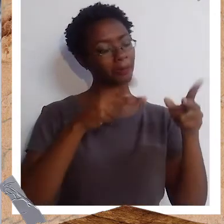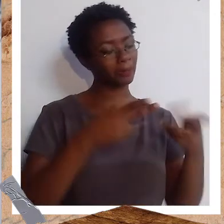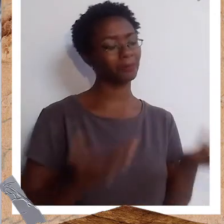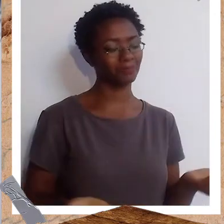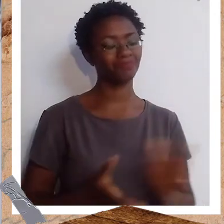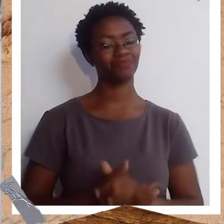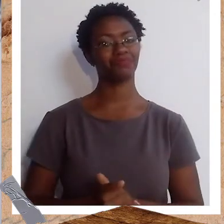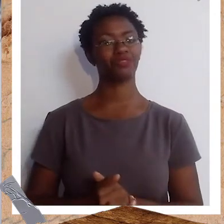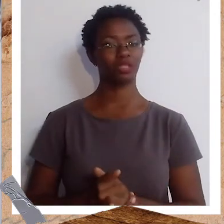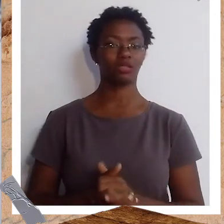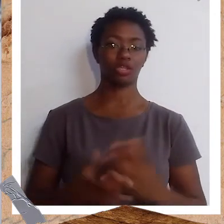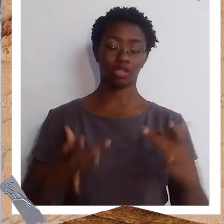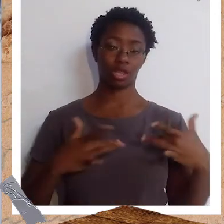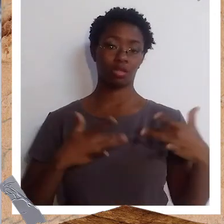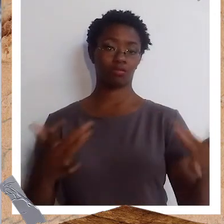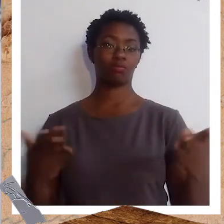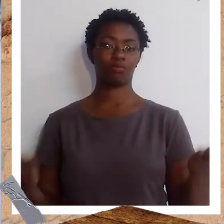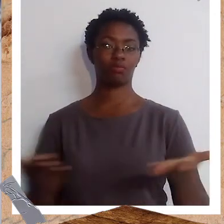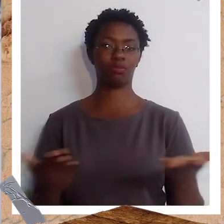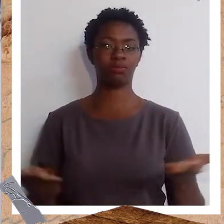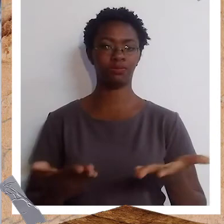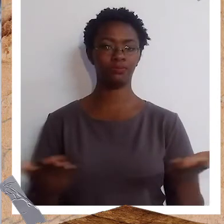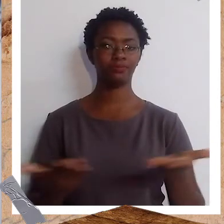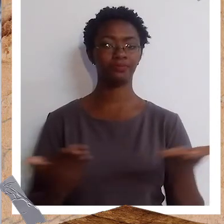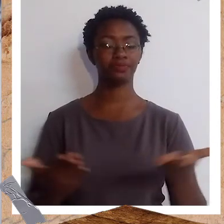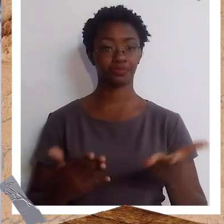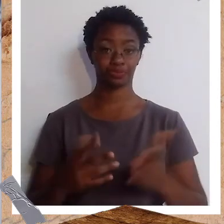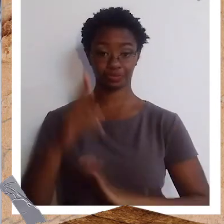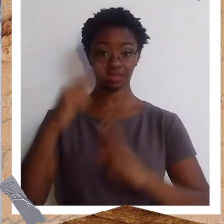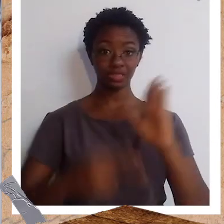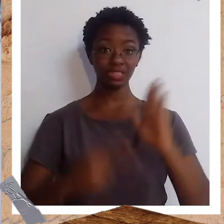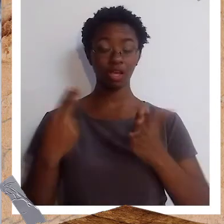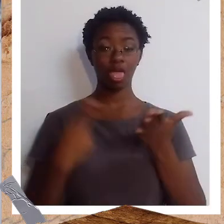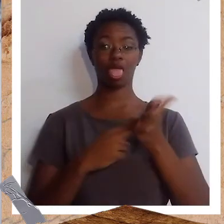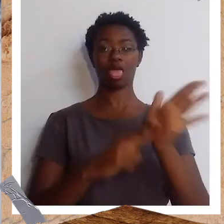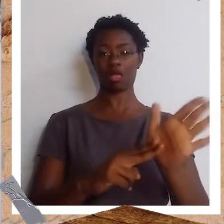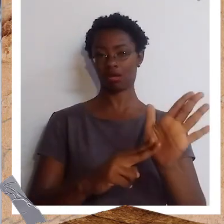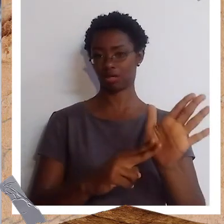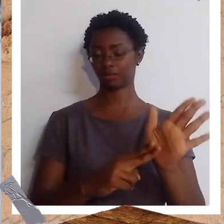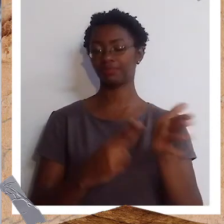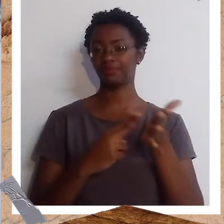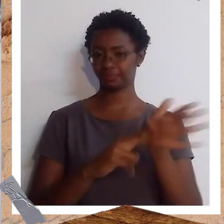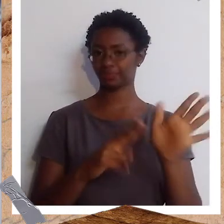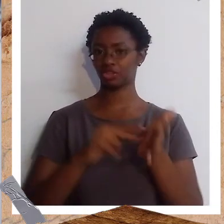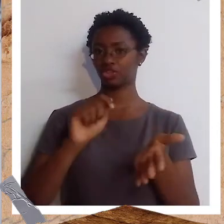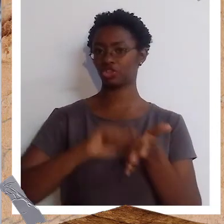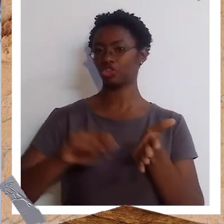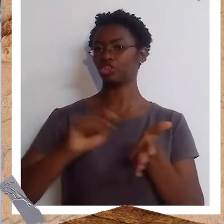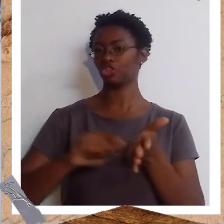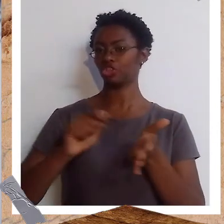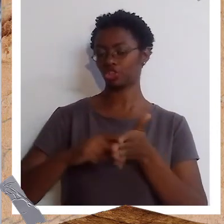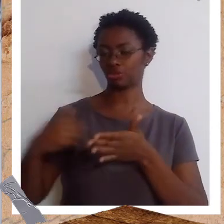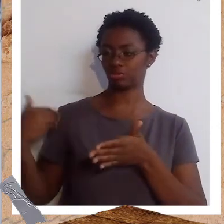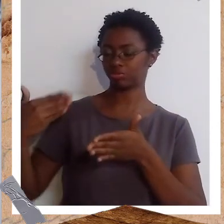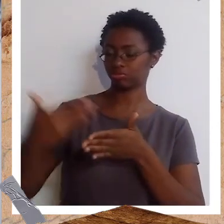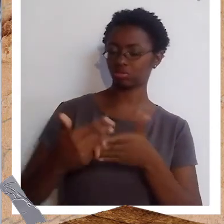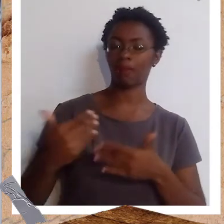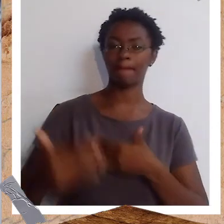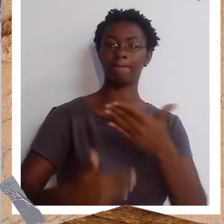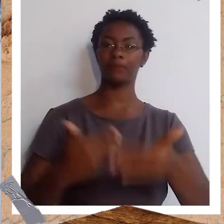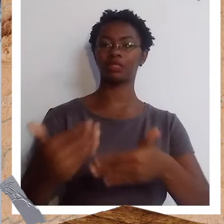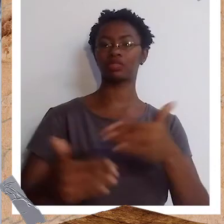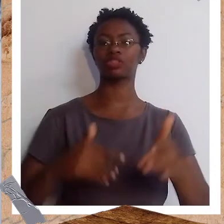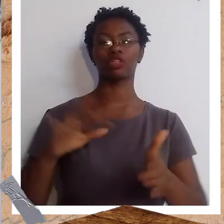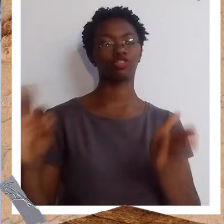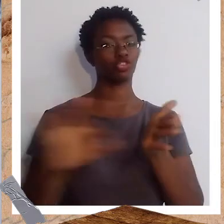gente dedica esse momento final à leitura de alguma carta que tenha sido escrita ao longo desse processo